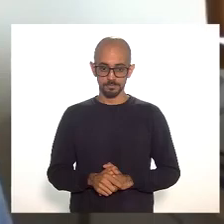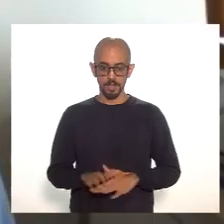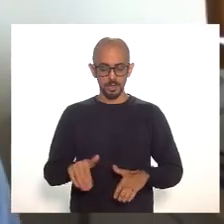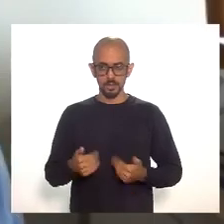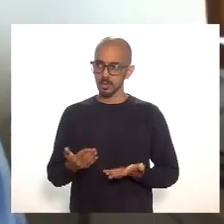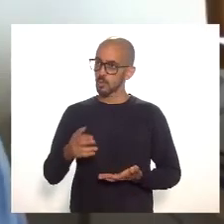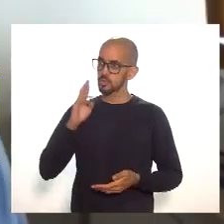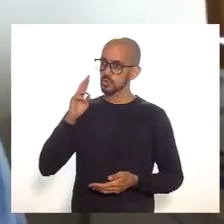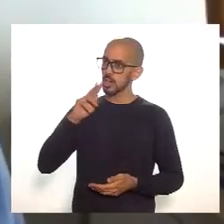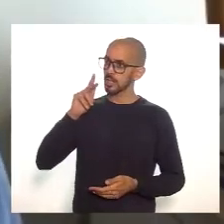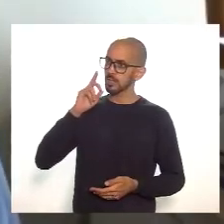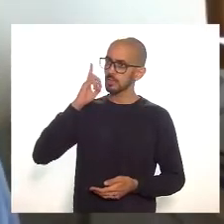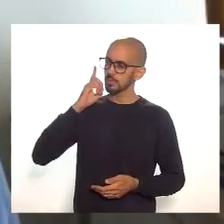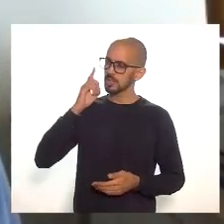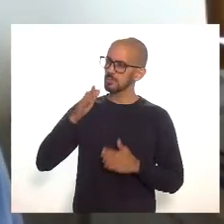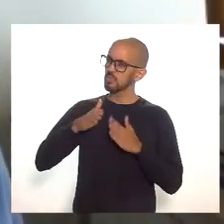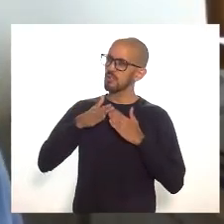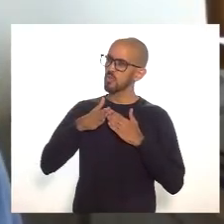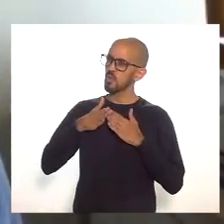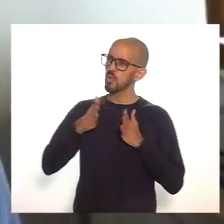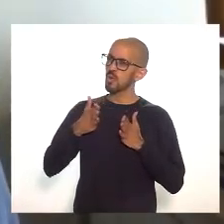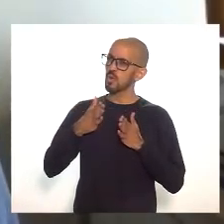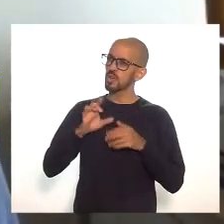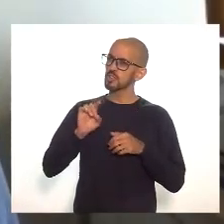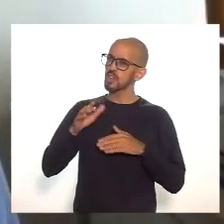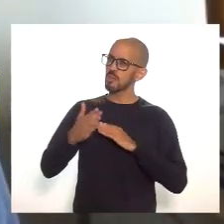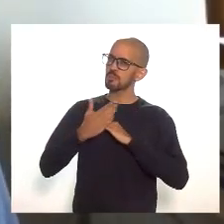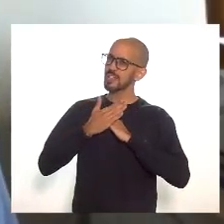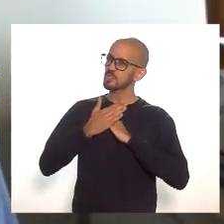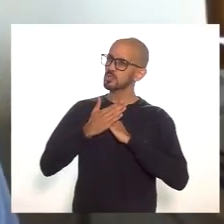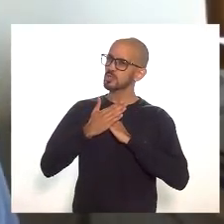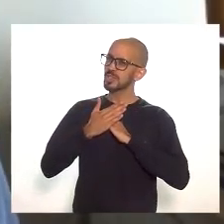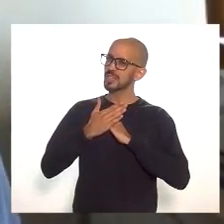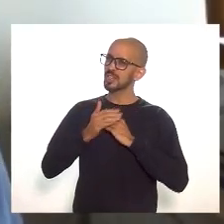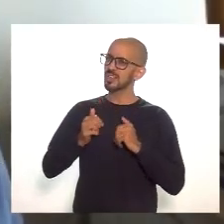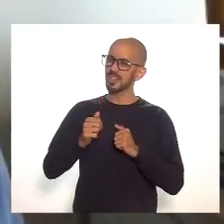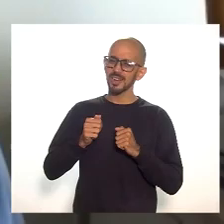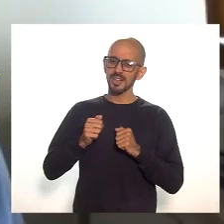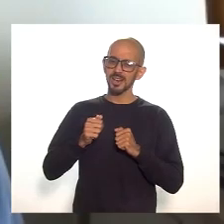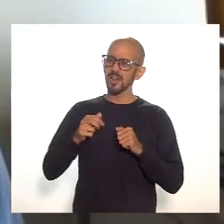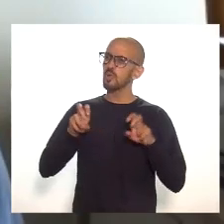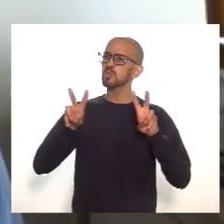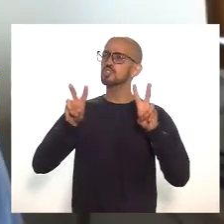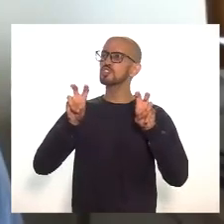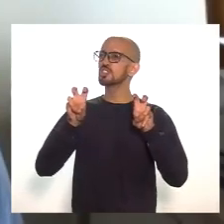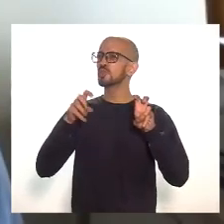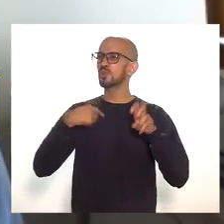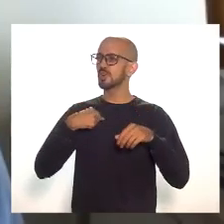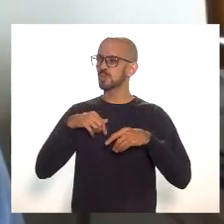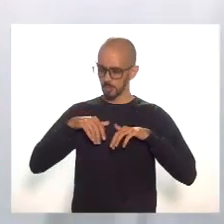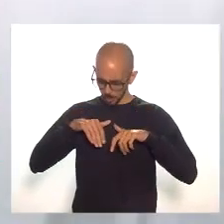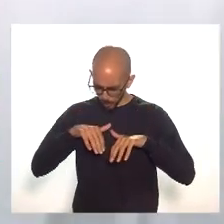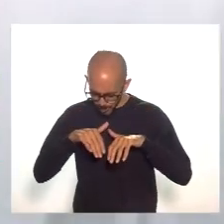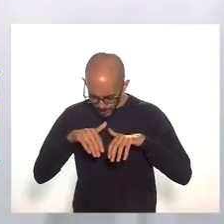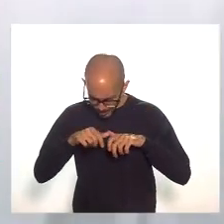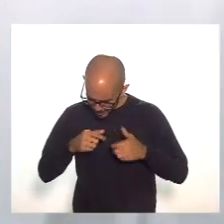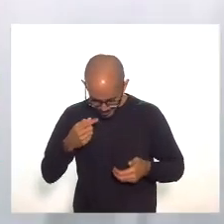deputada, por favor, só me ajuda aí, me diz o título que eu estou procurando aqui no... O